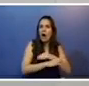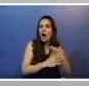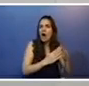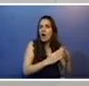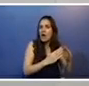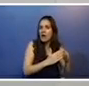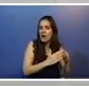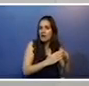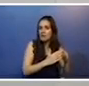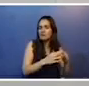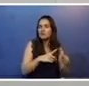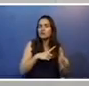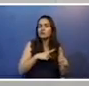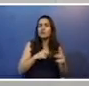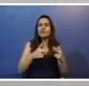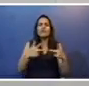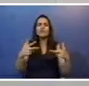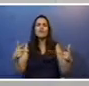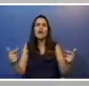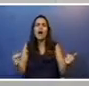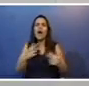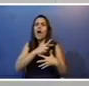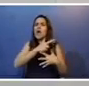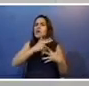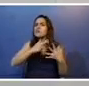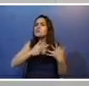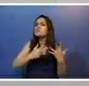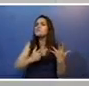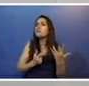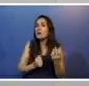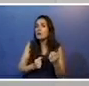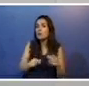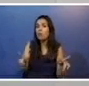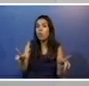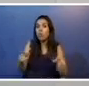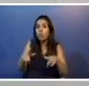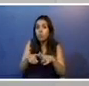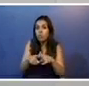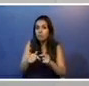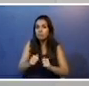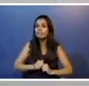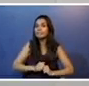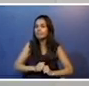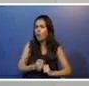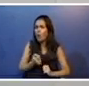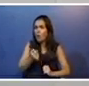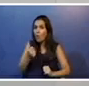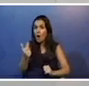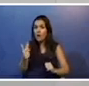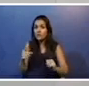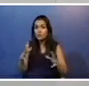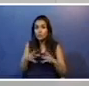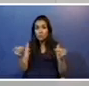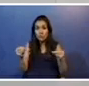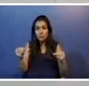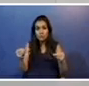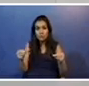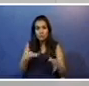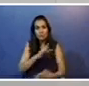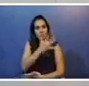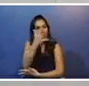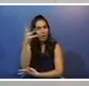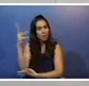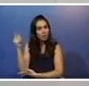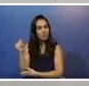estamos tendo várias espécies correndo risco de extinção, correndo risco de desaparecerem da natureza,